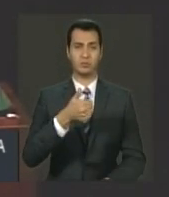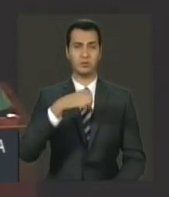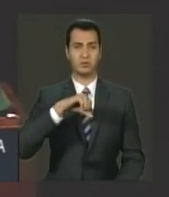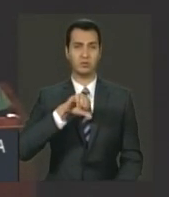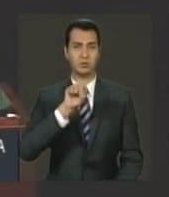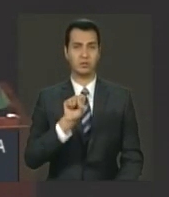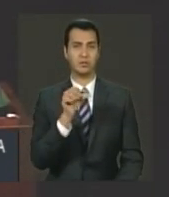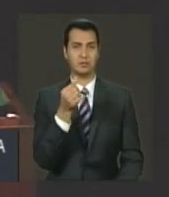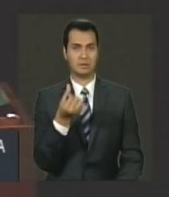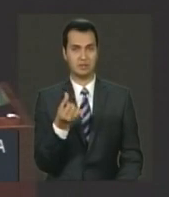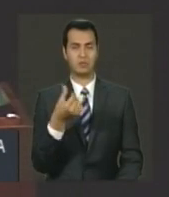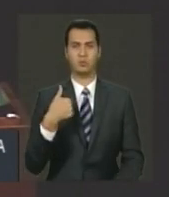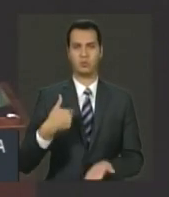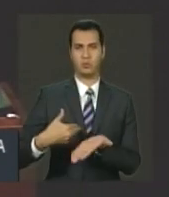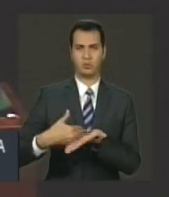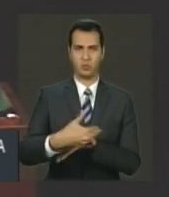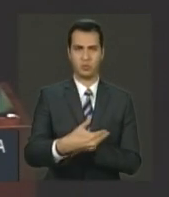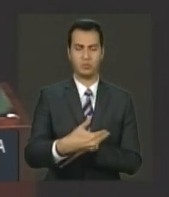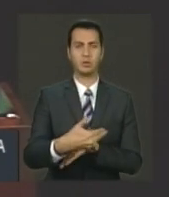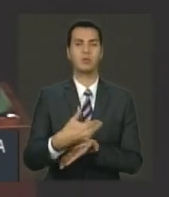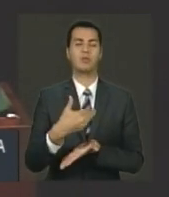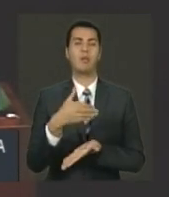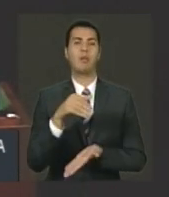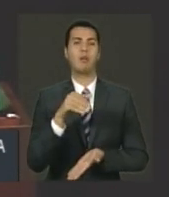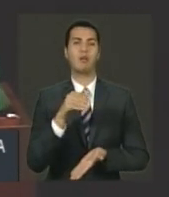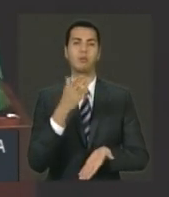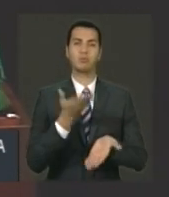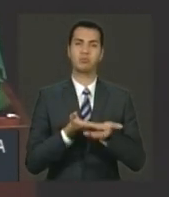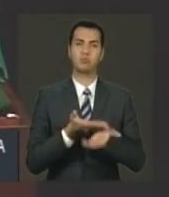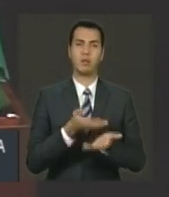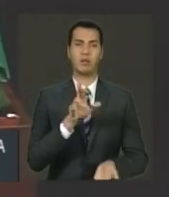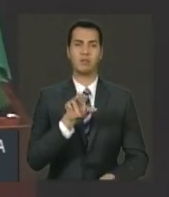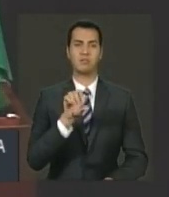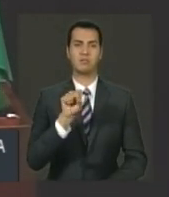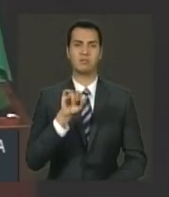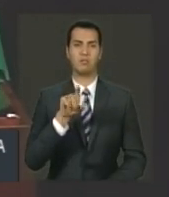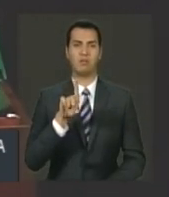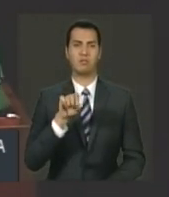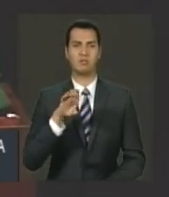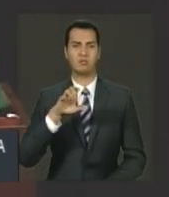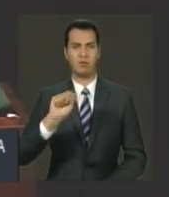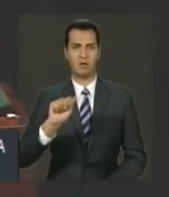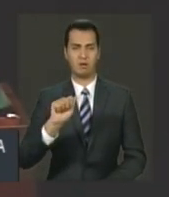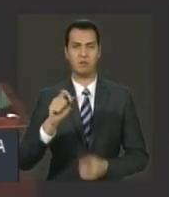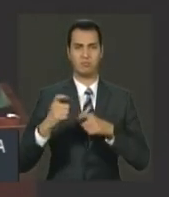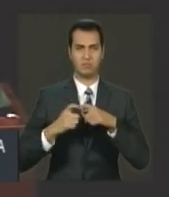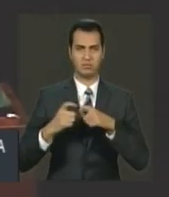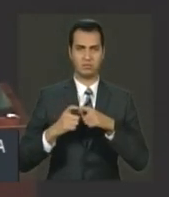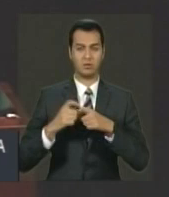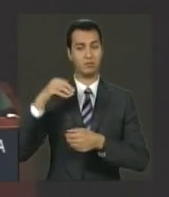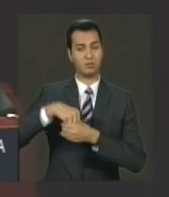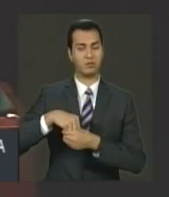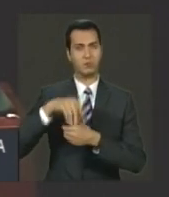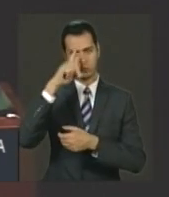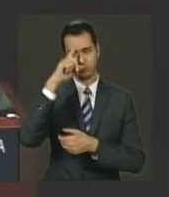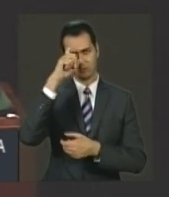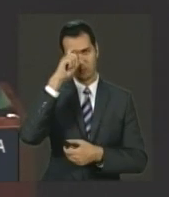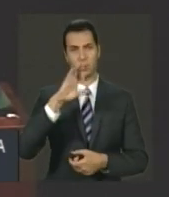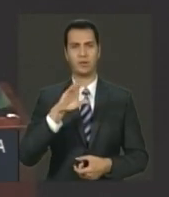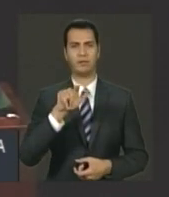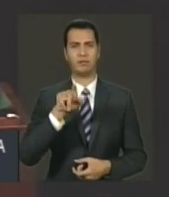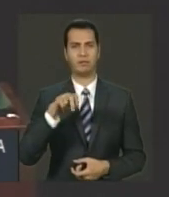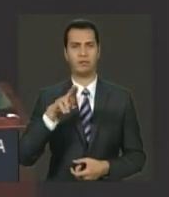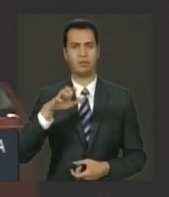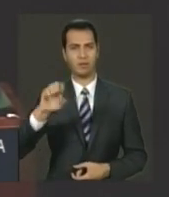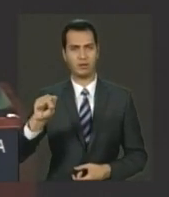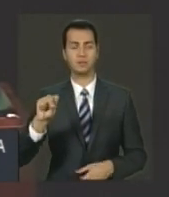residência médica no Hospital das Clínicas da Faculdade de Medicina. E, a partir de 1987, no